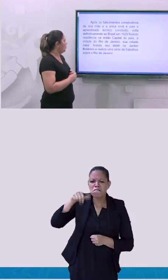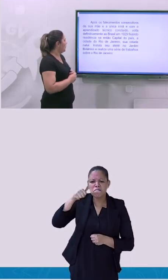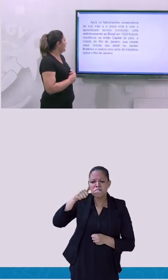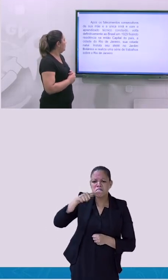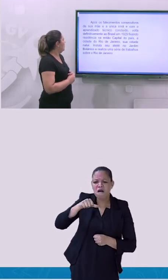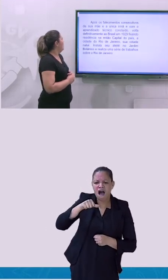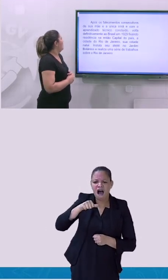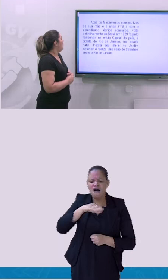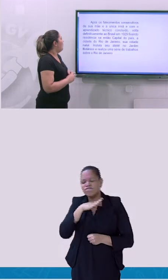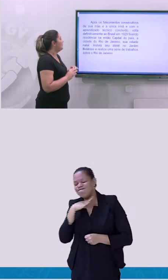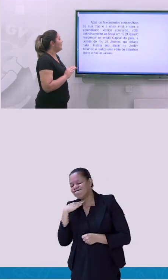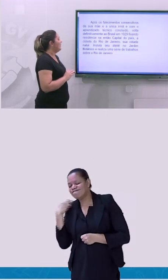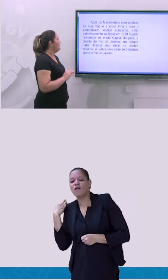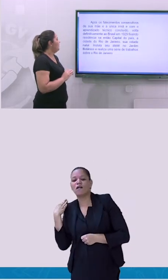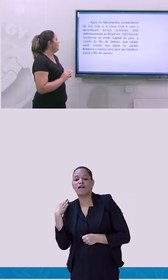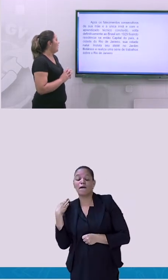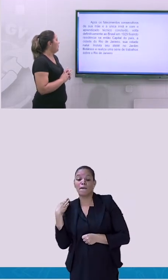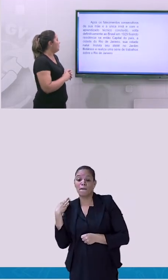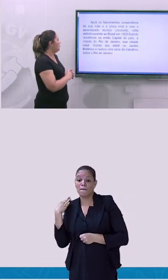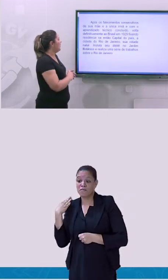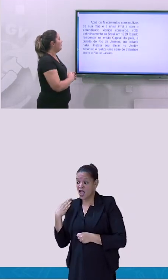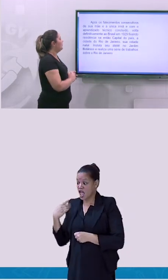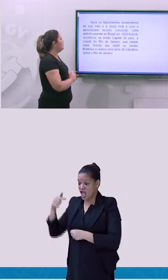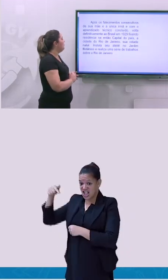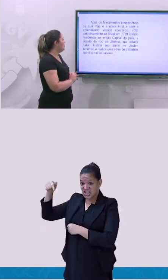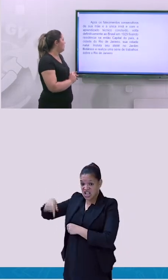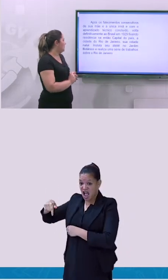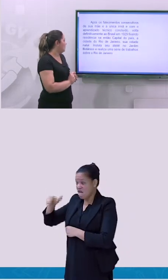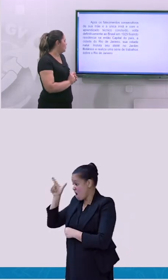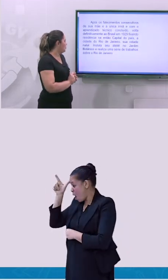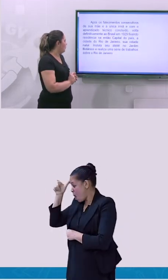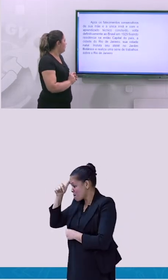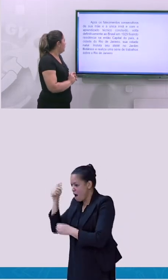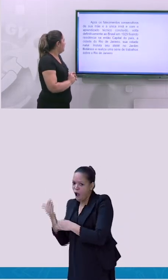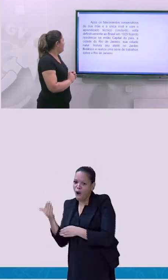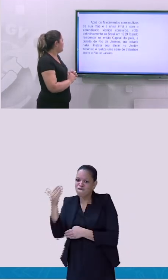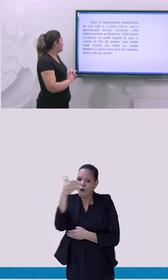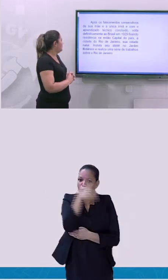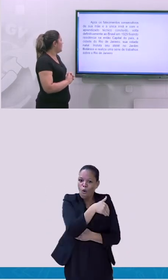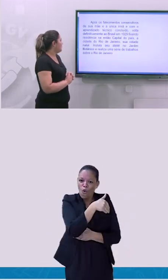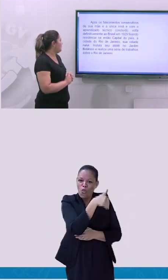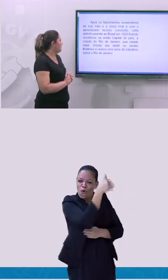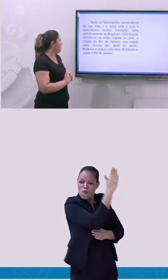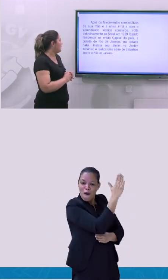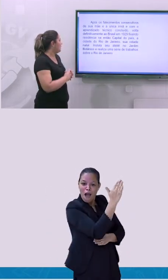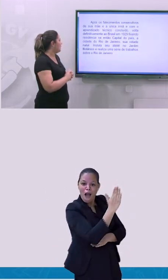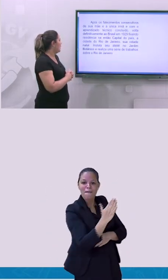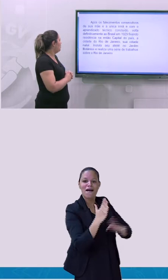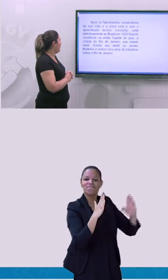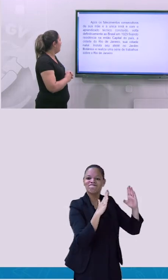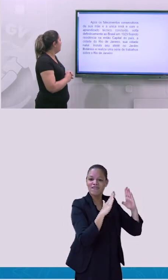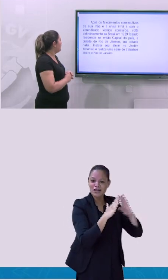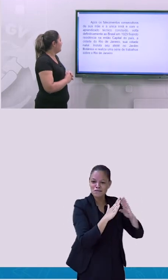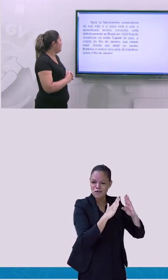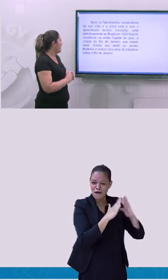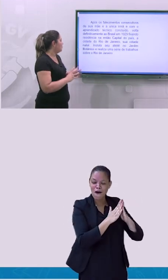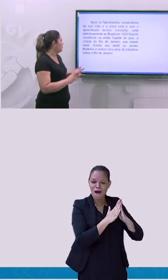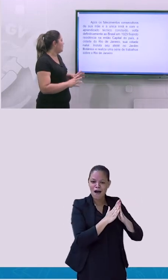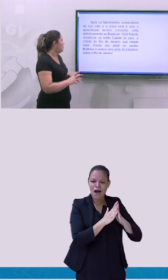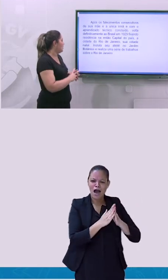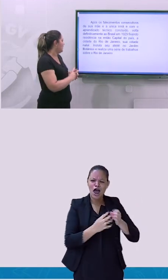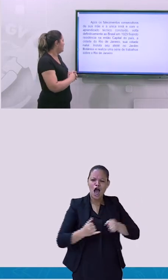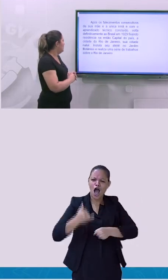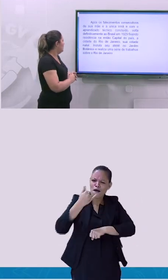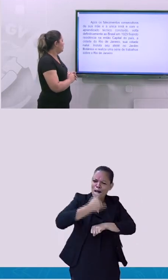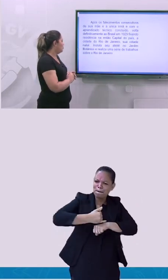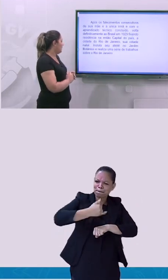técnico concluído, volta definitivamente ao Brasil em 1929, fixando residência na então capital do país, a cidade do